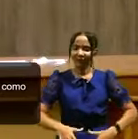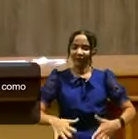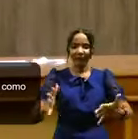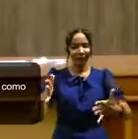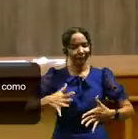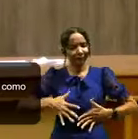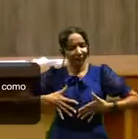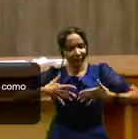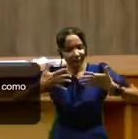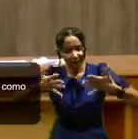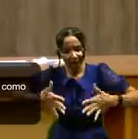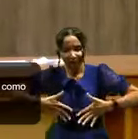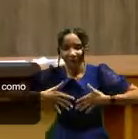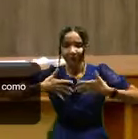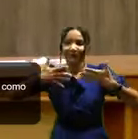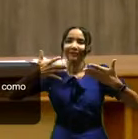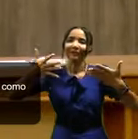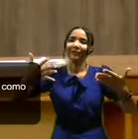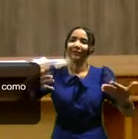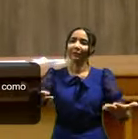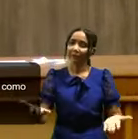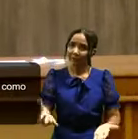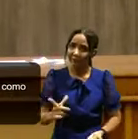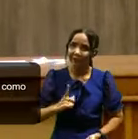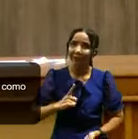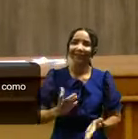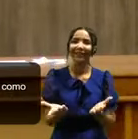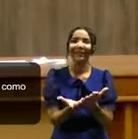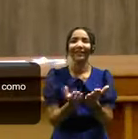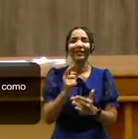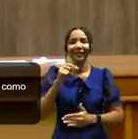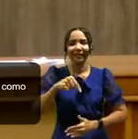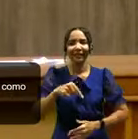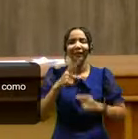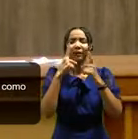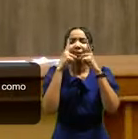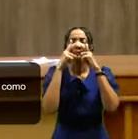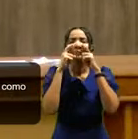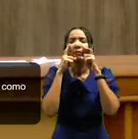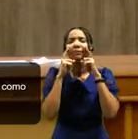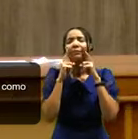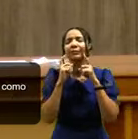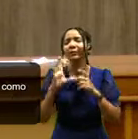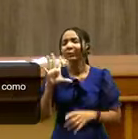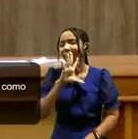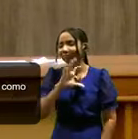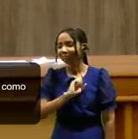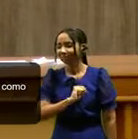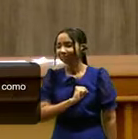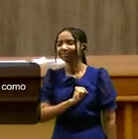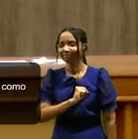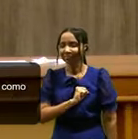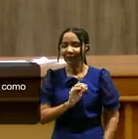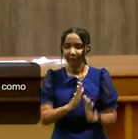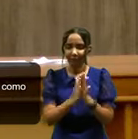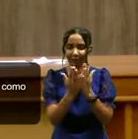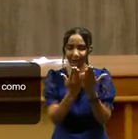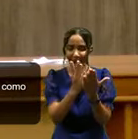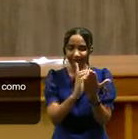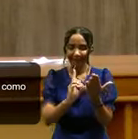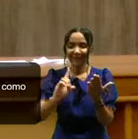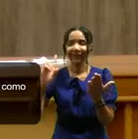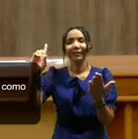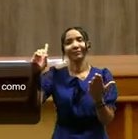Eita irmão tem crente aqui que ainda chora pela palavra quem de